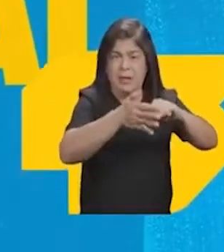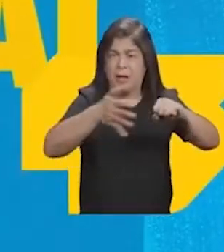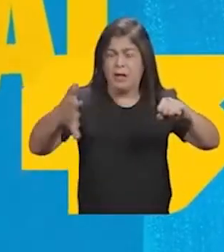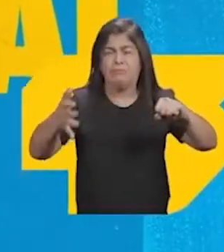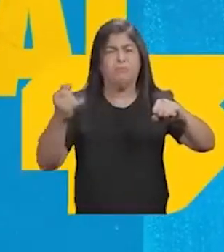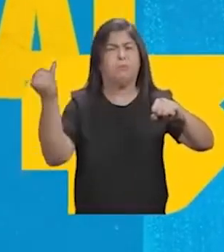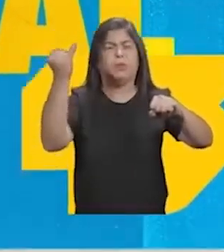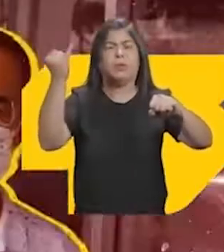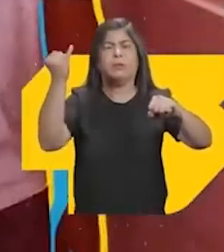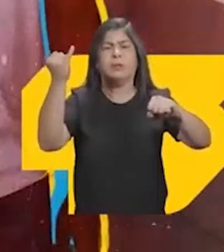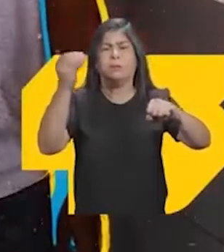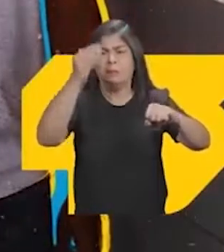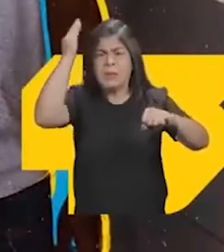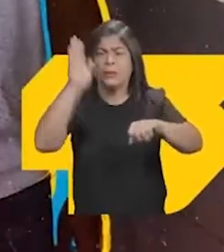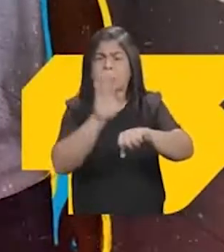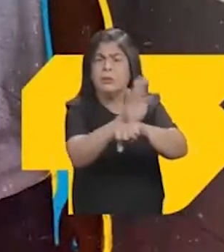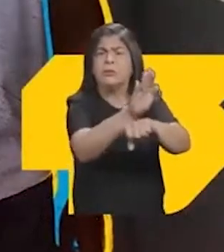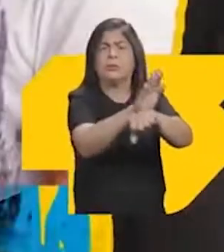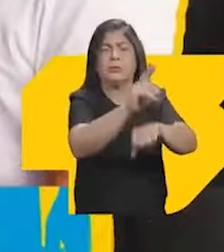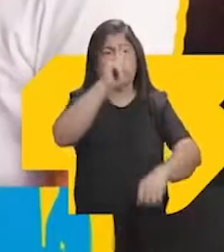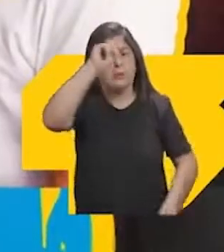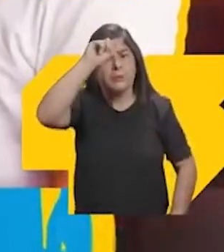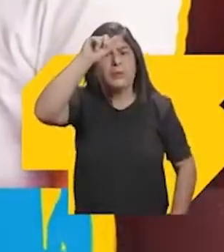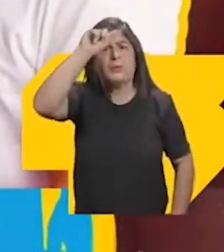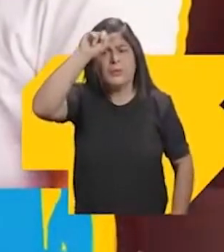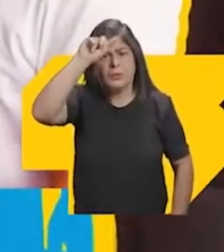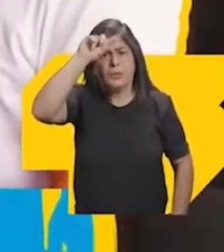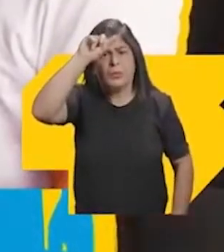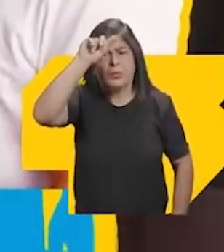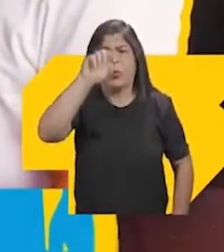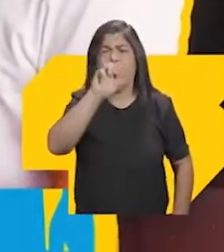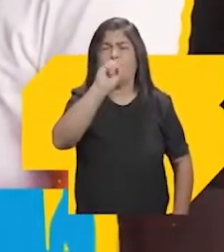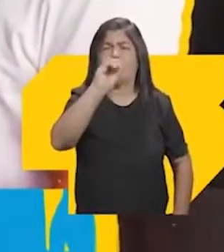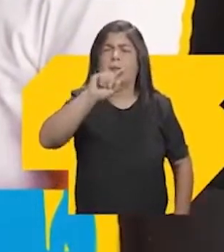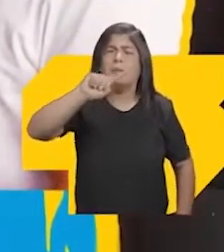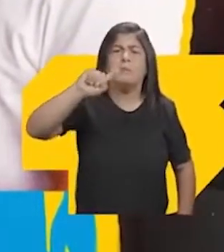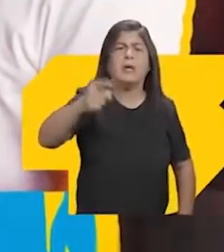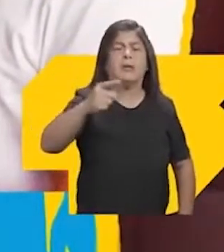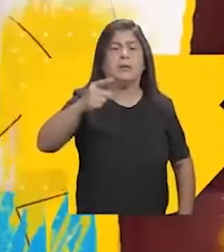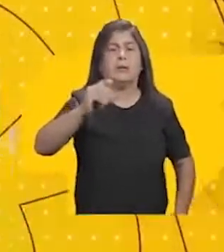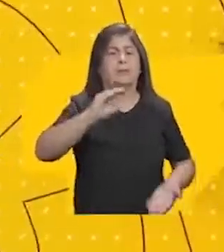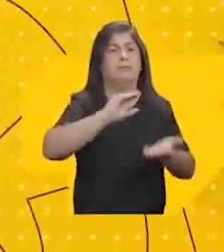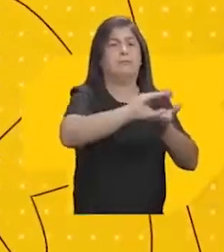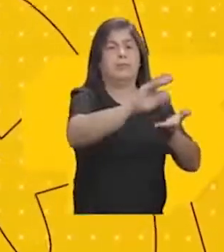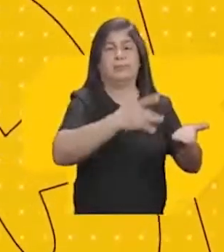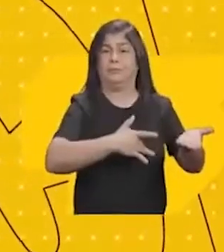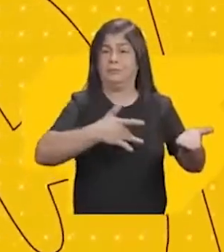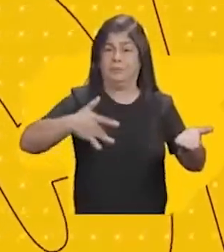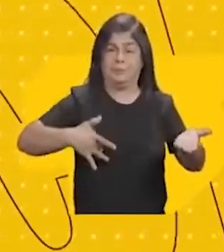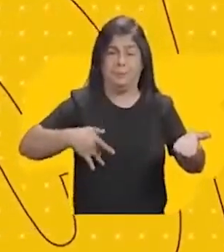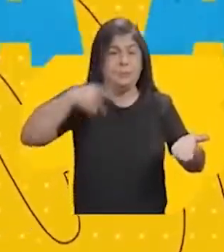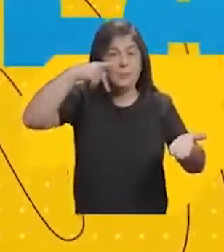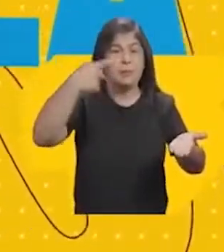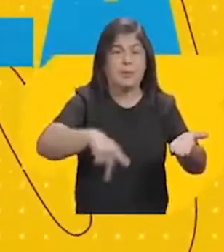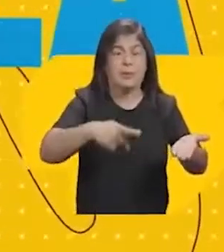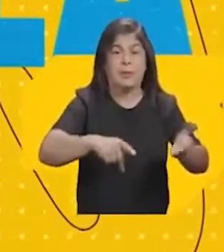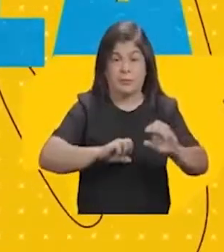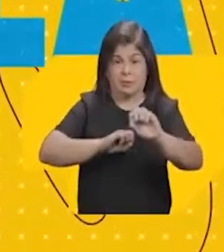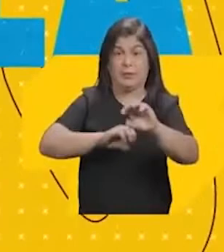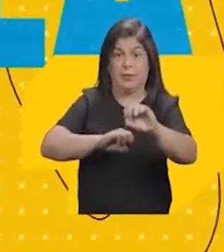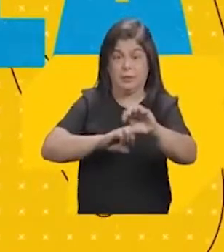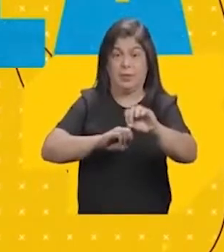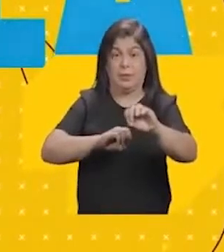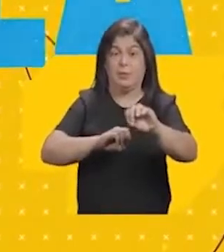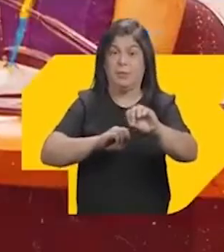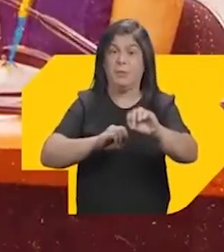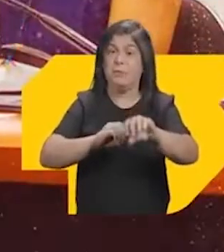fundamental. Ajudou a manter os hospitais, destinando mais de 80 milhões de reais para a saúde da Paraíba. Na educação, Pedro dá aula,